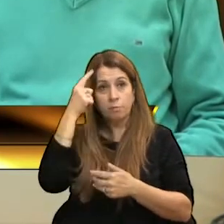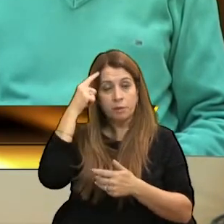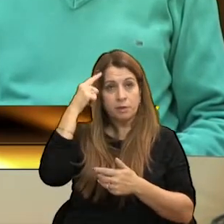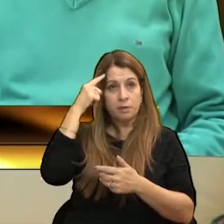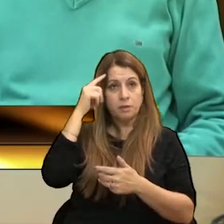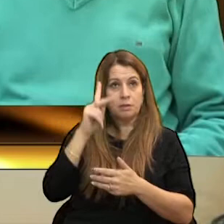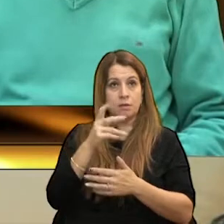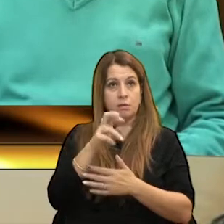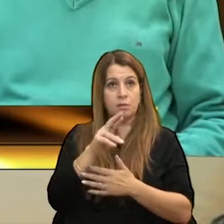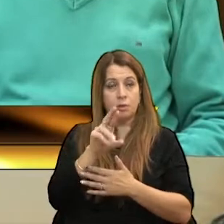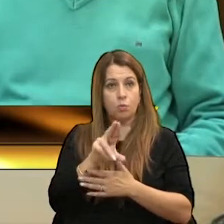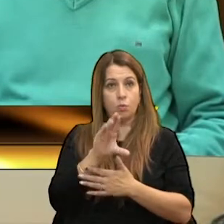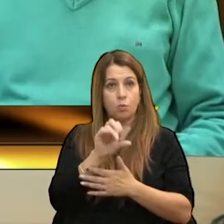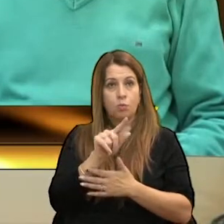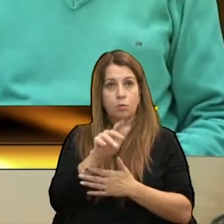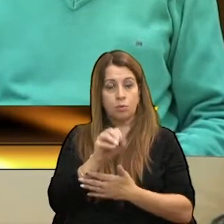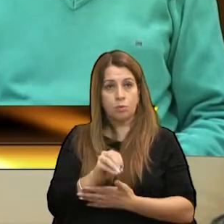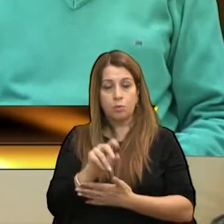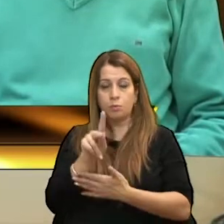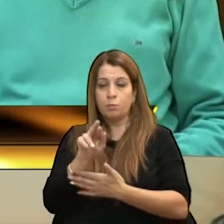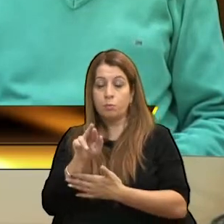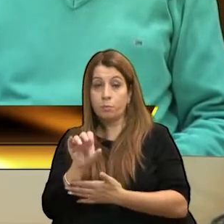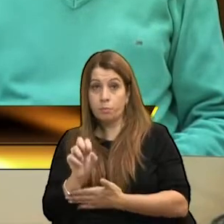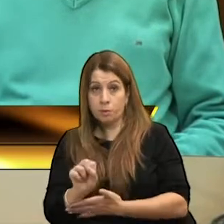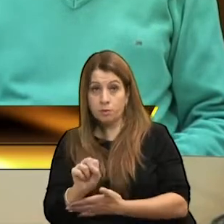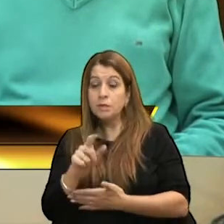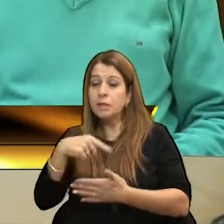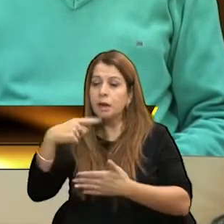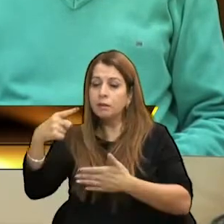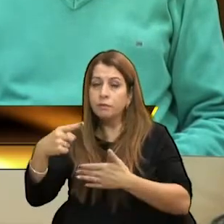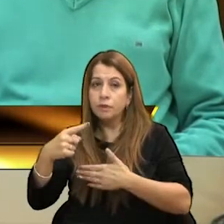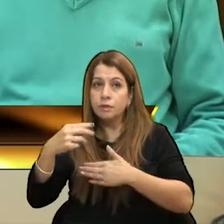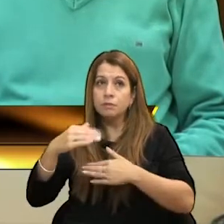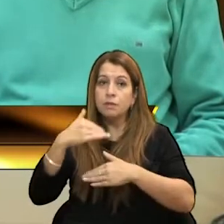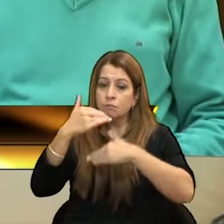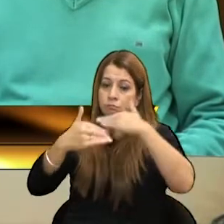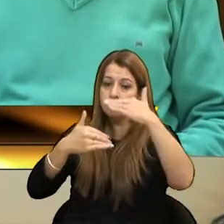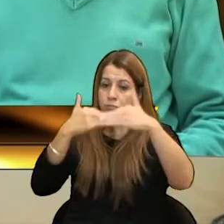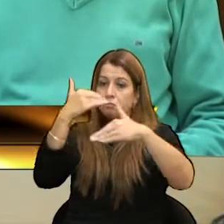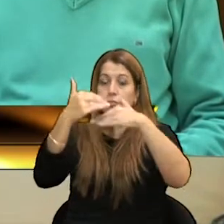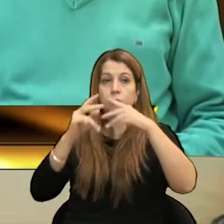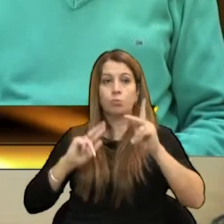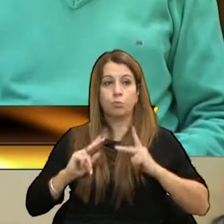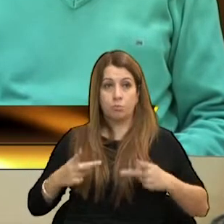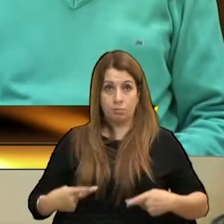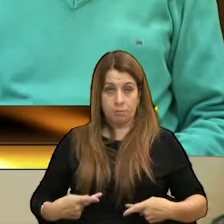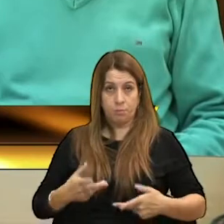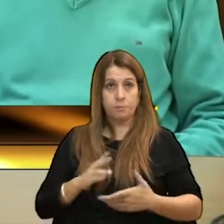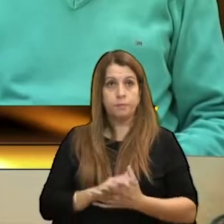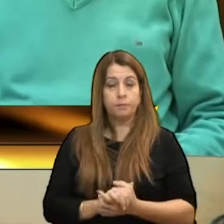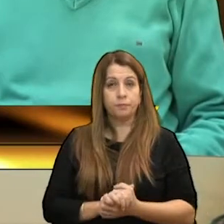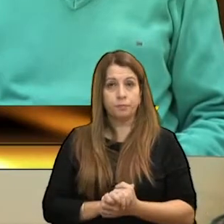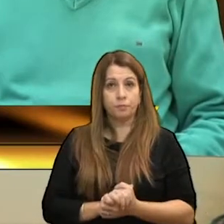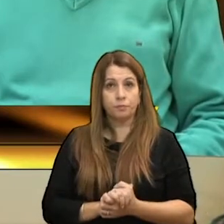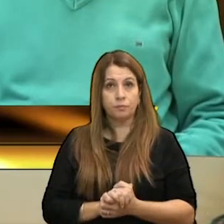de Herculano Pires. Cada fase da evolução humana